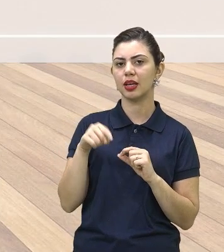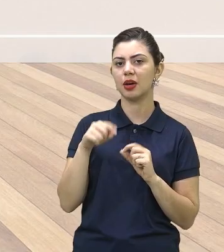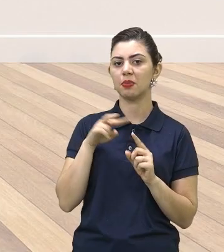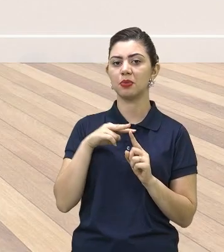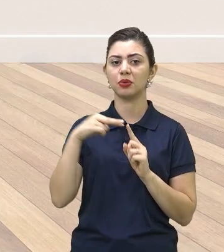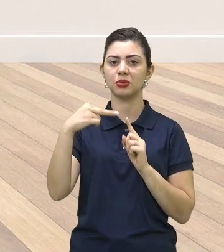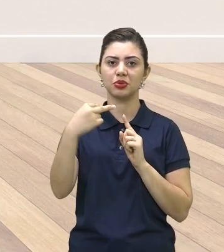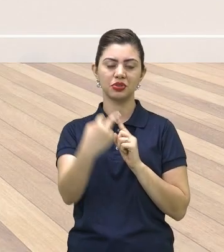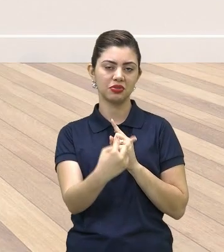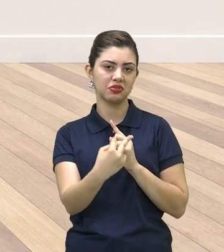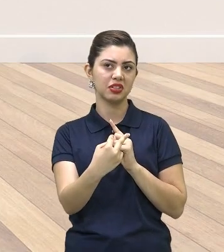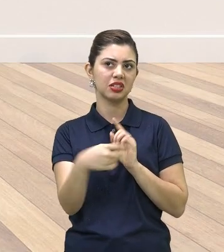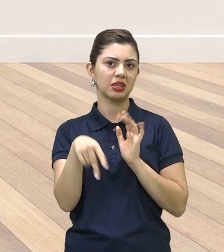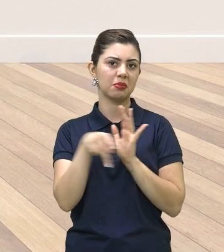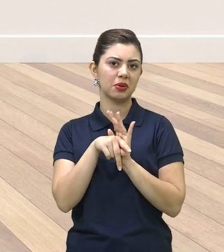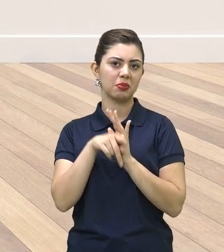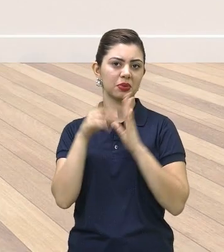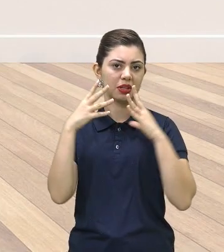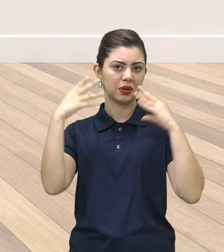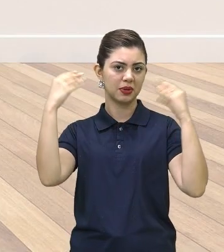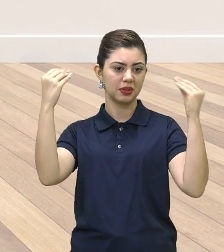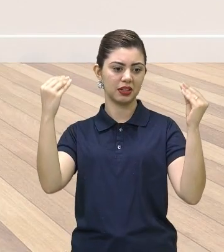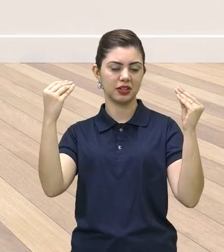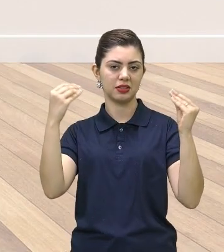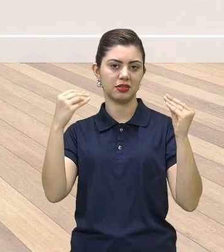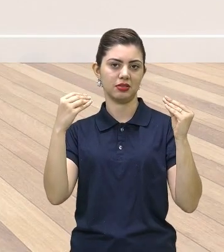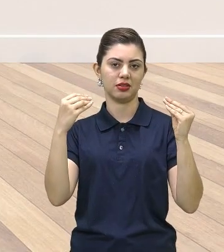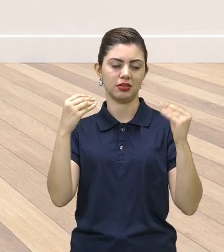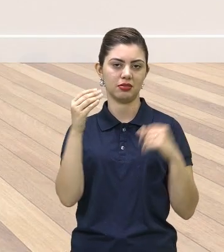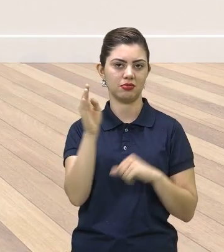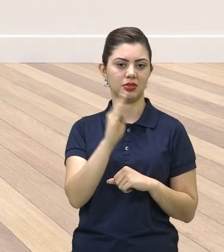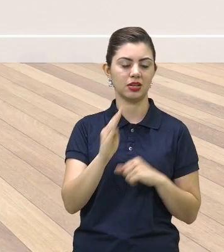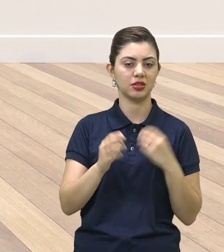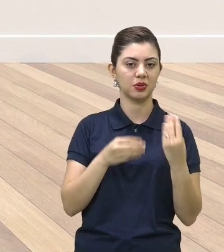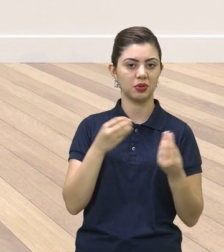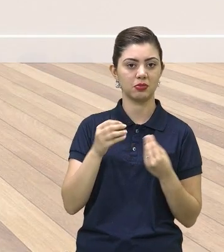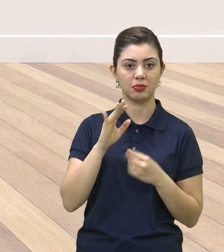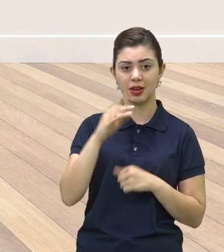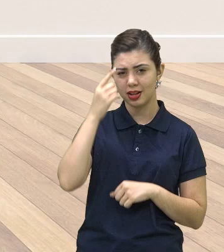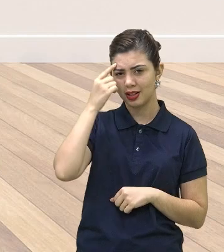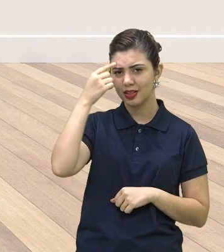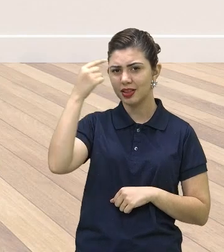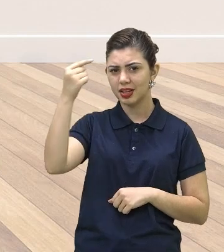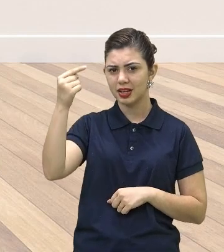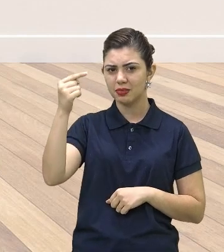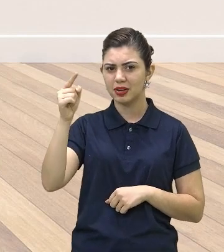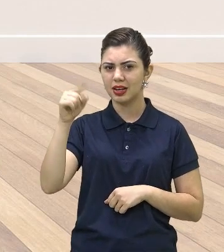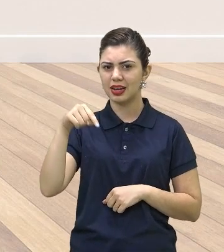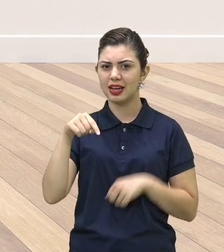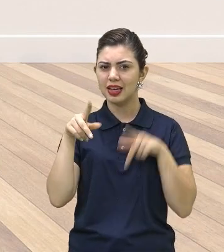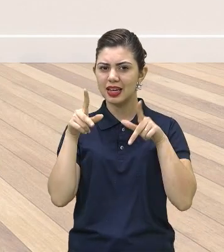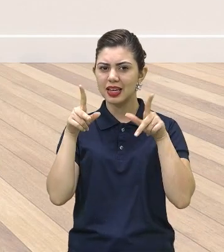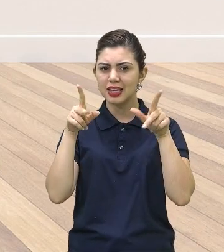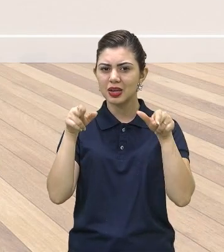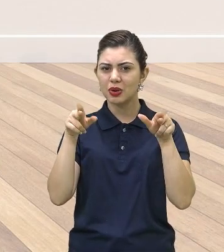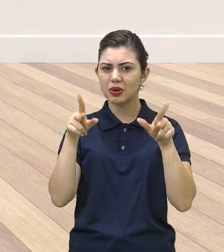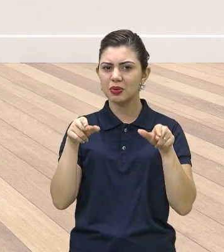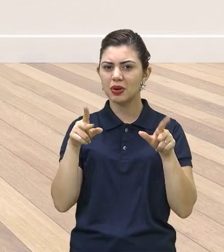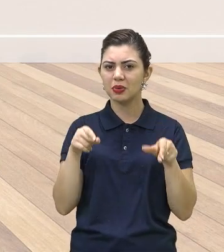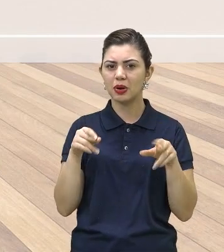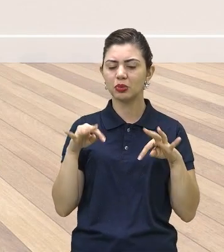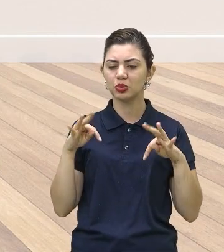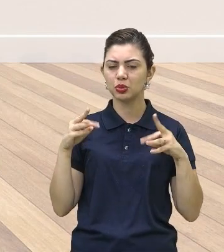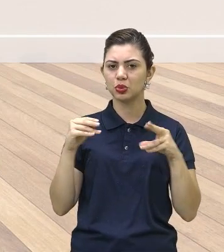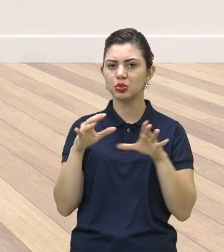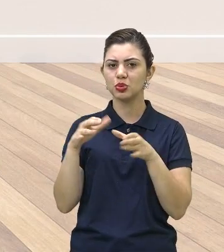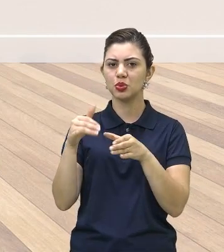holandeses para esse Brasil. Lembra lá, tá? Não era totalmente todas as etnias, né,